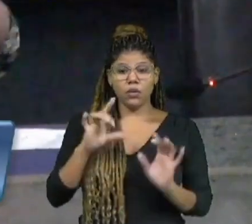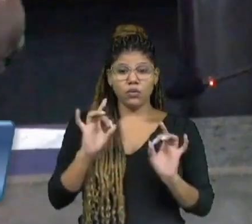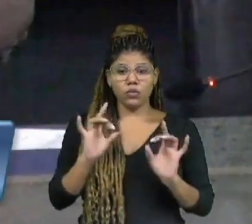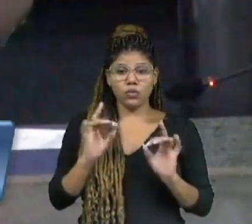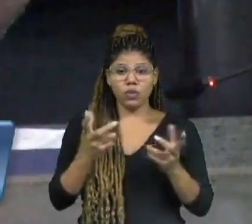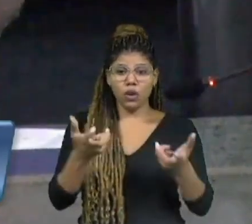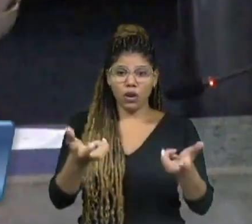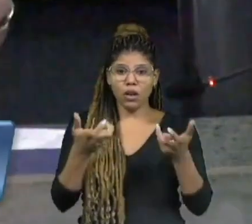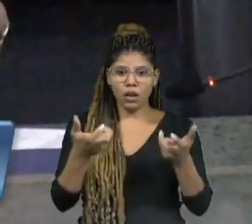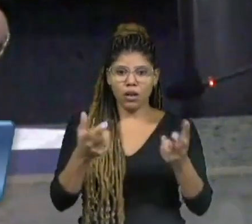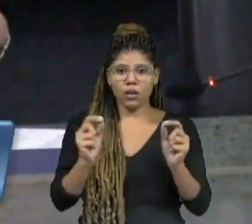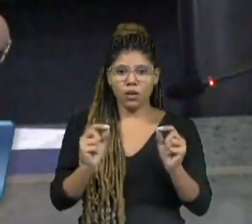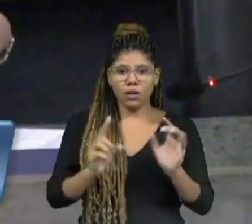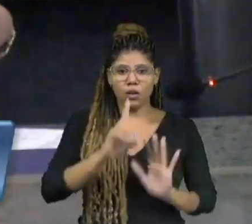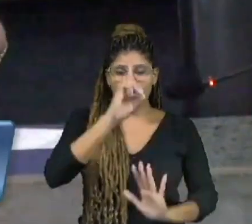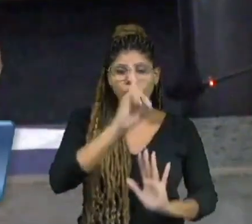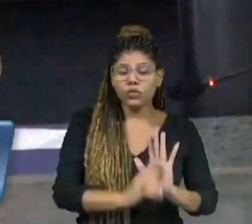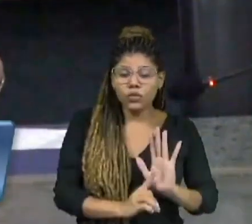Santana,